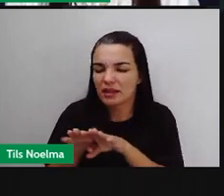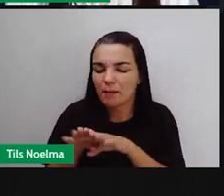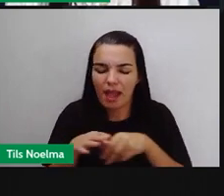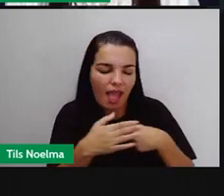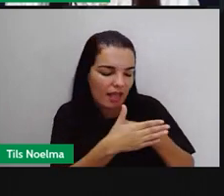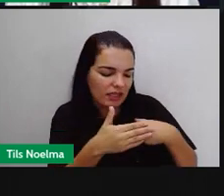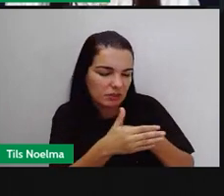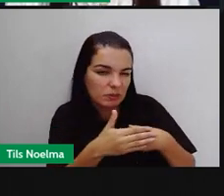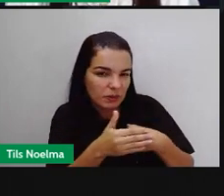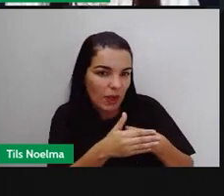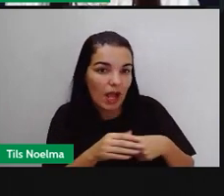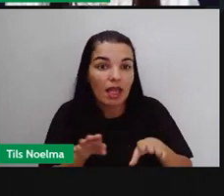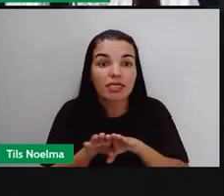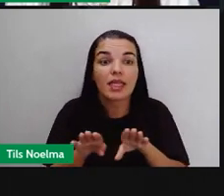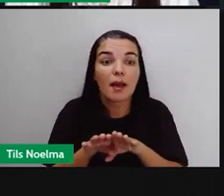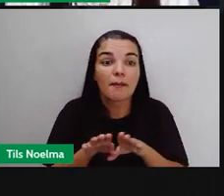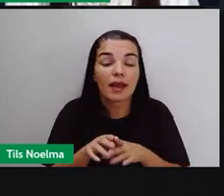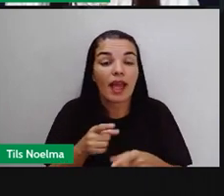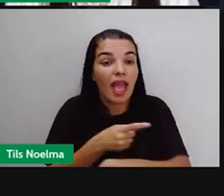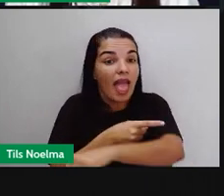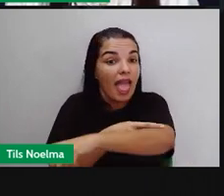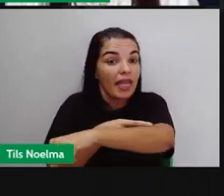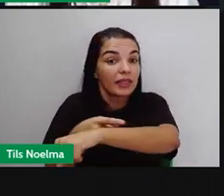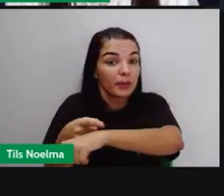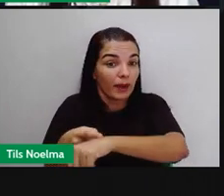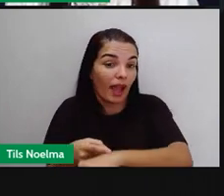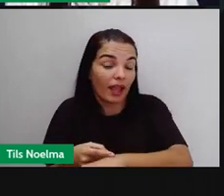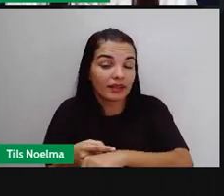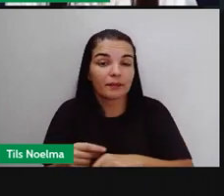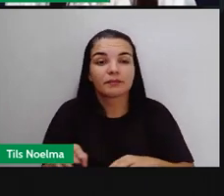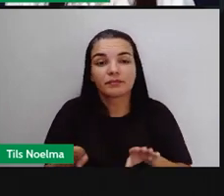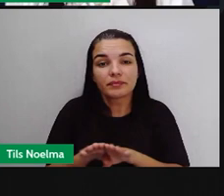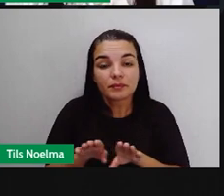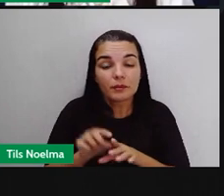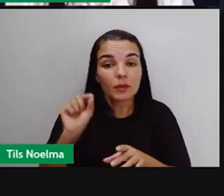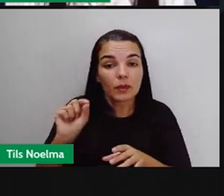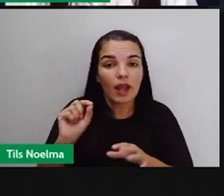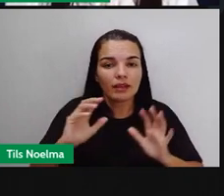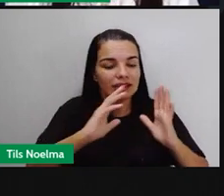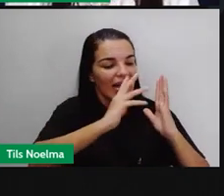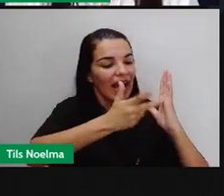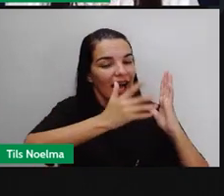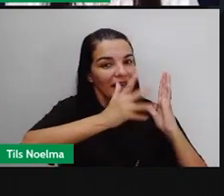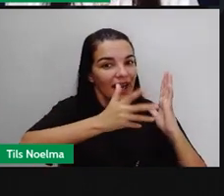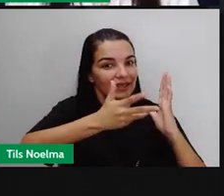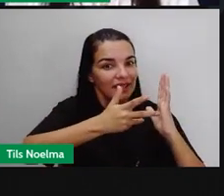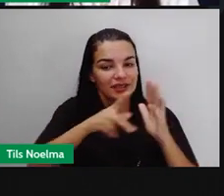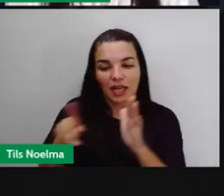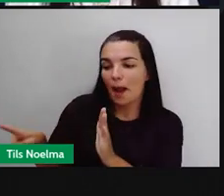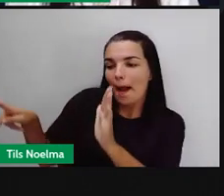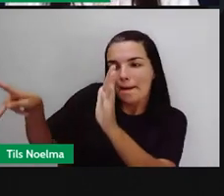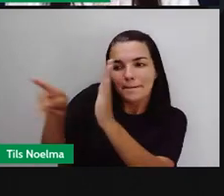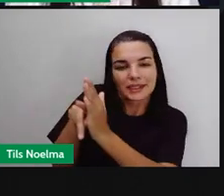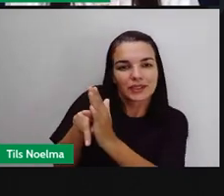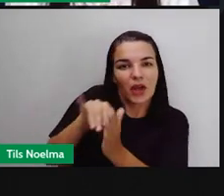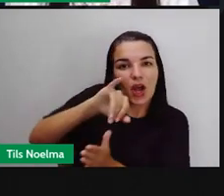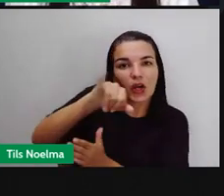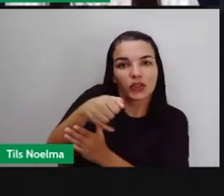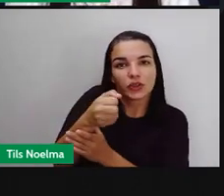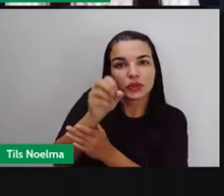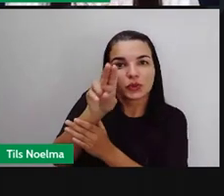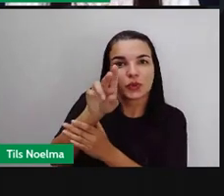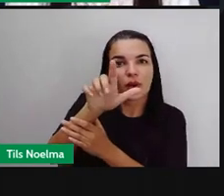educada. Essas palavras, dengosa, respondona e super educada, caracteriza a pessoa de